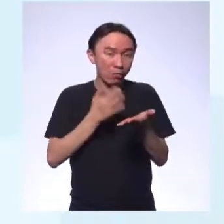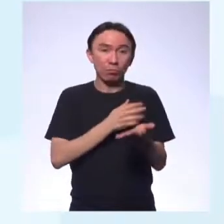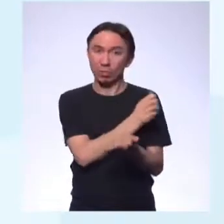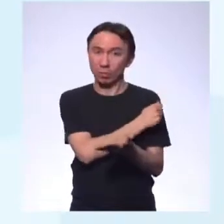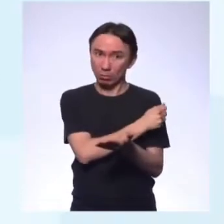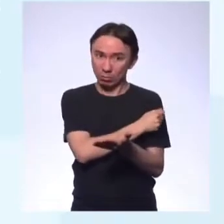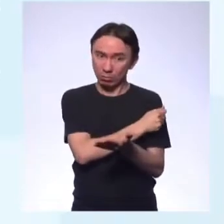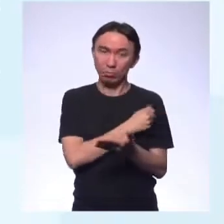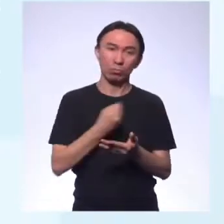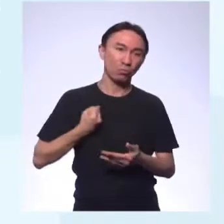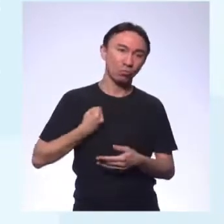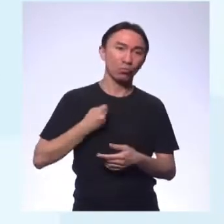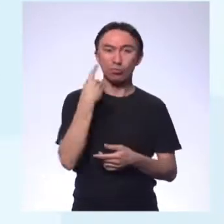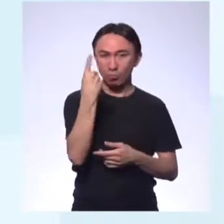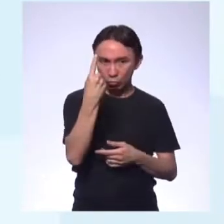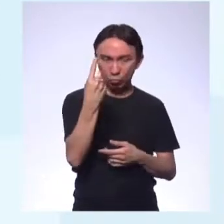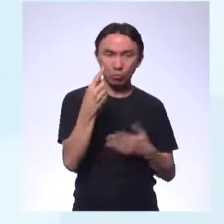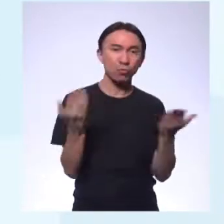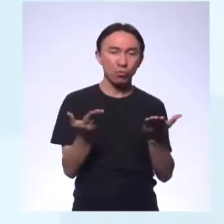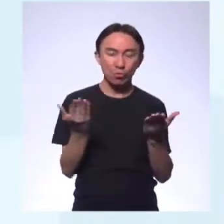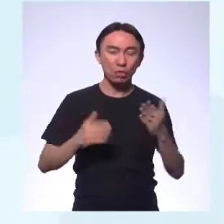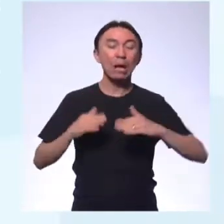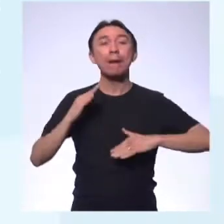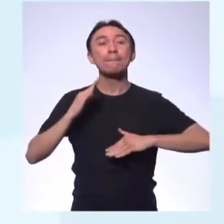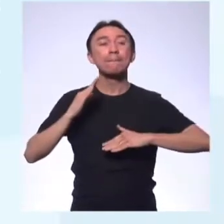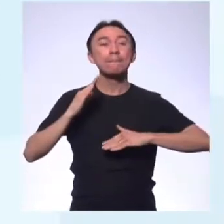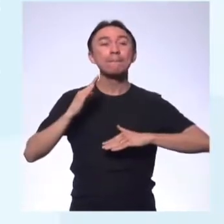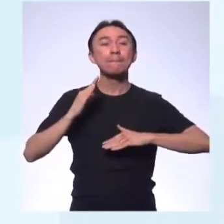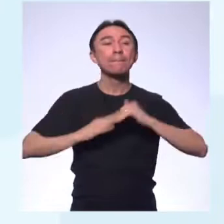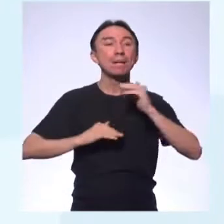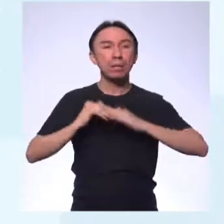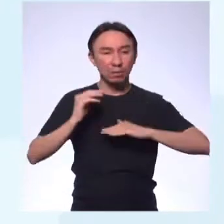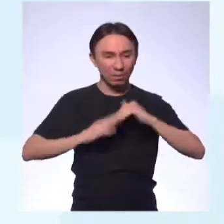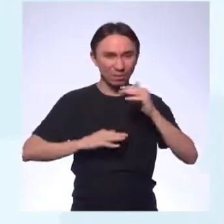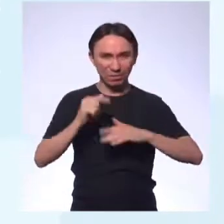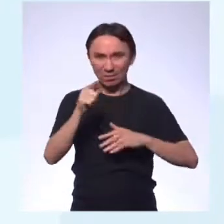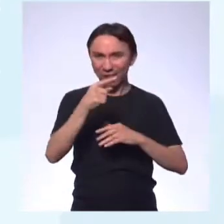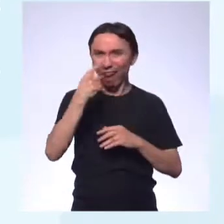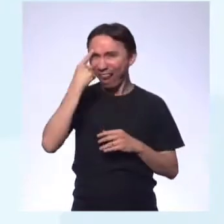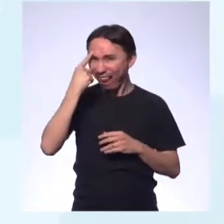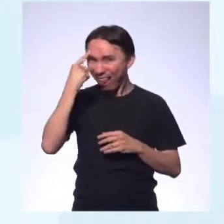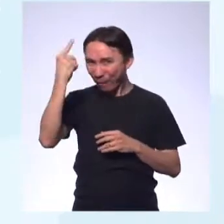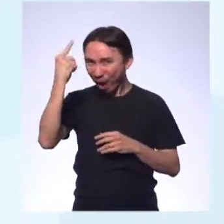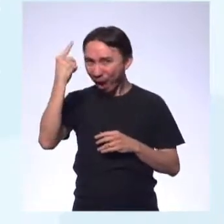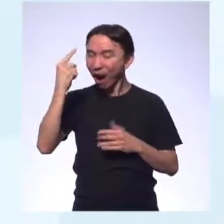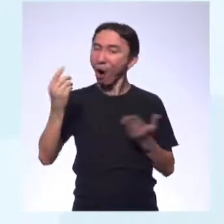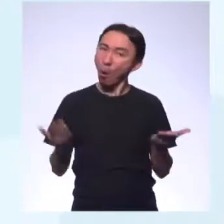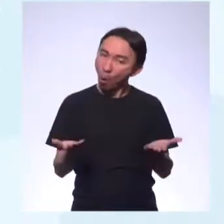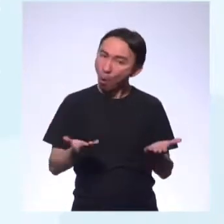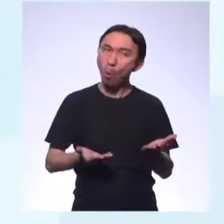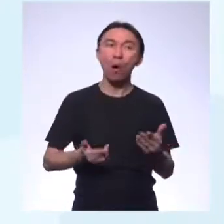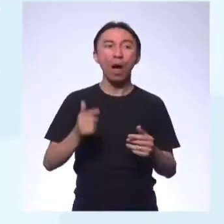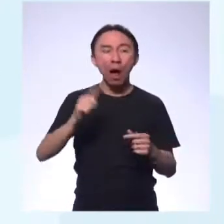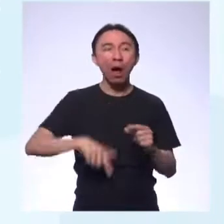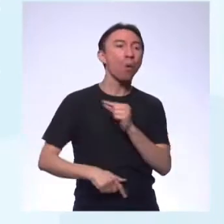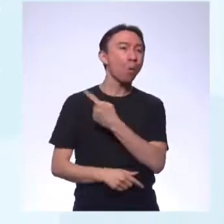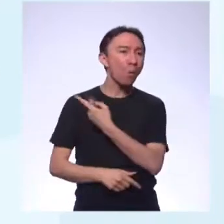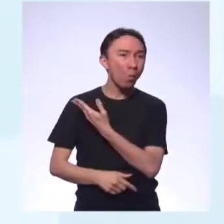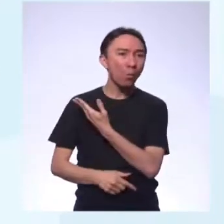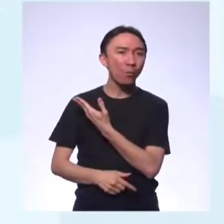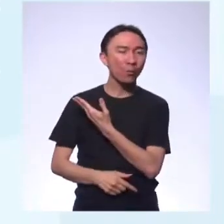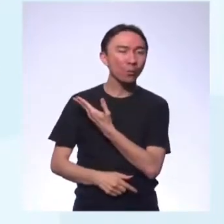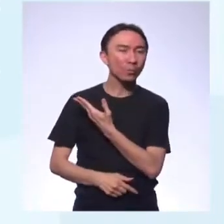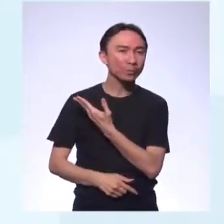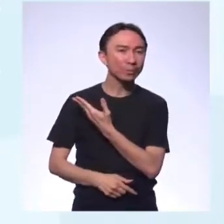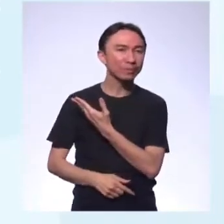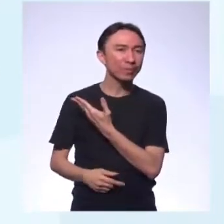a habilidade que vocês vão trabalhar, ou melhor, recordar essa habilidade é reconhecer as